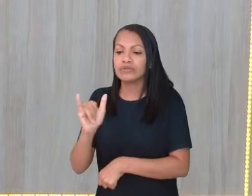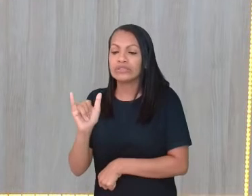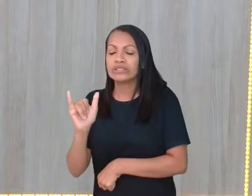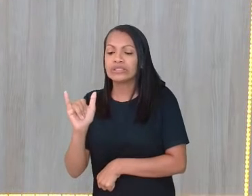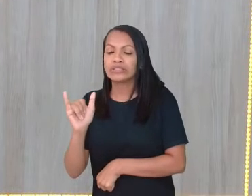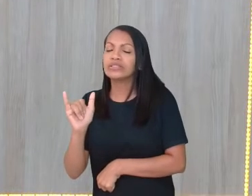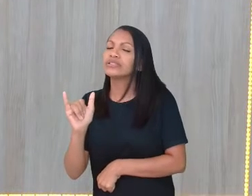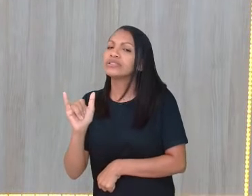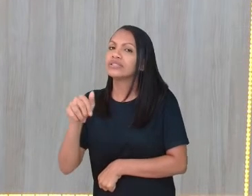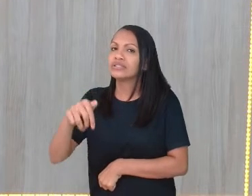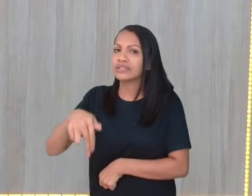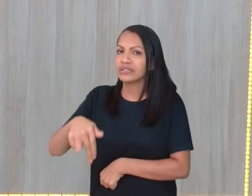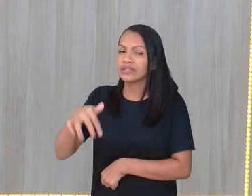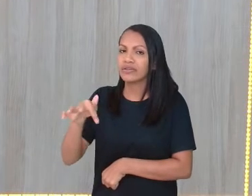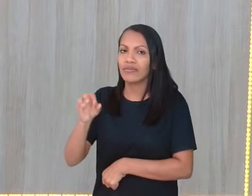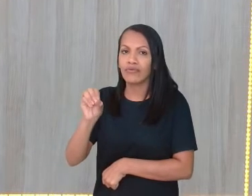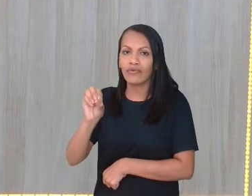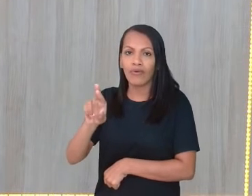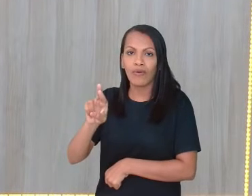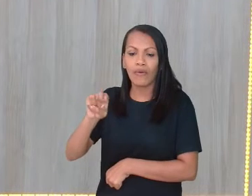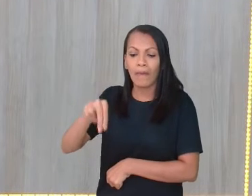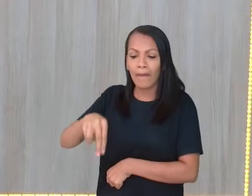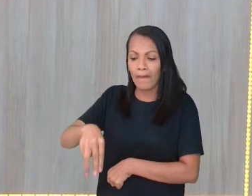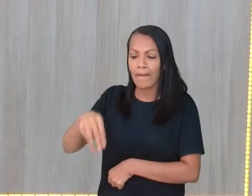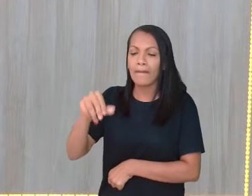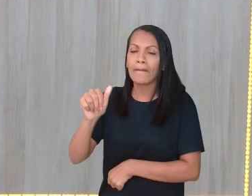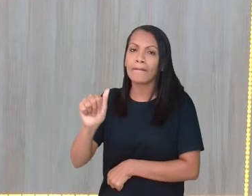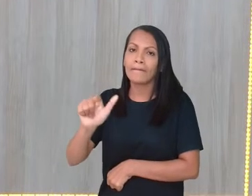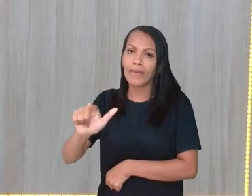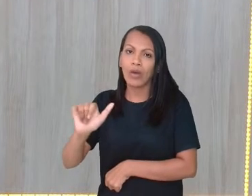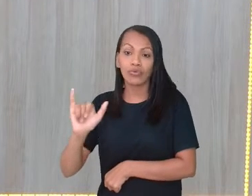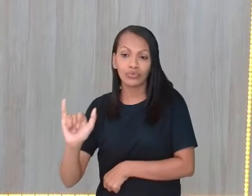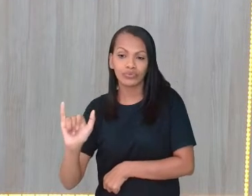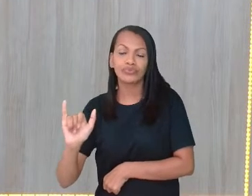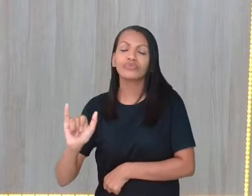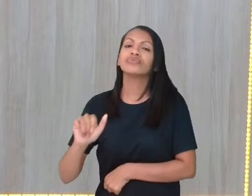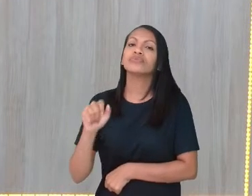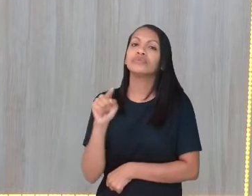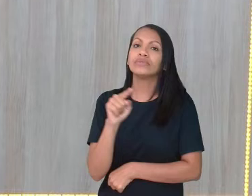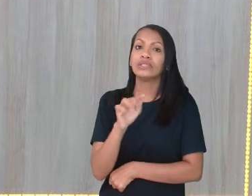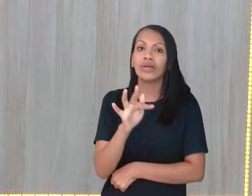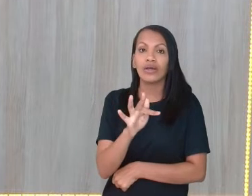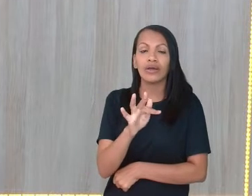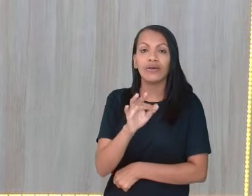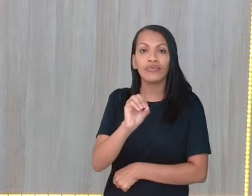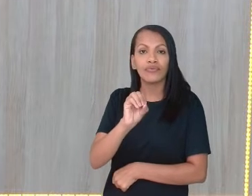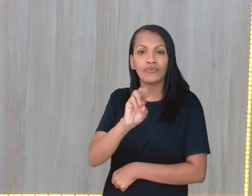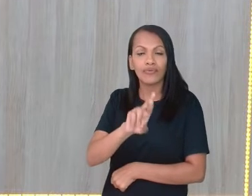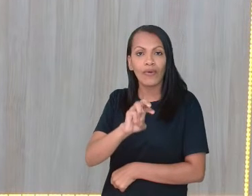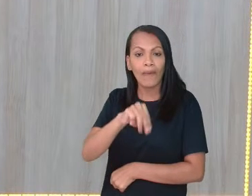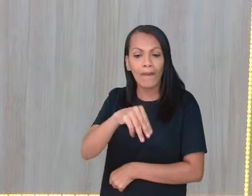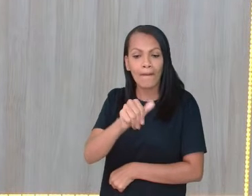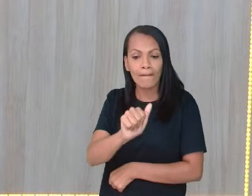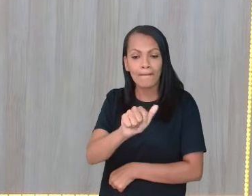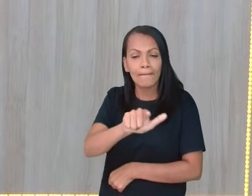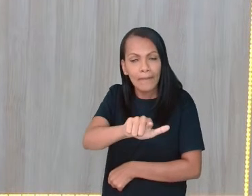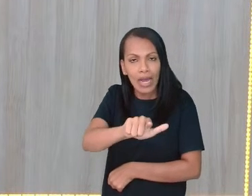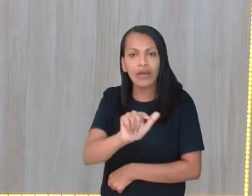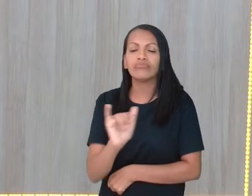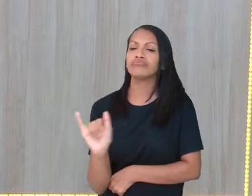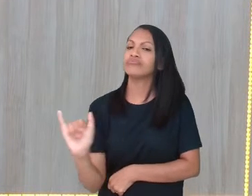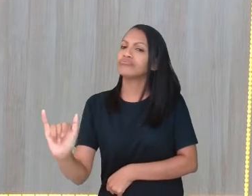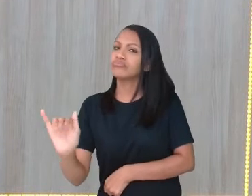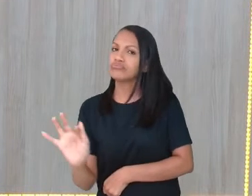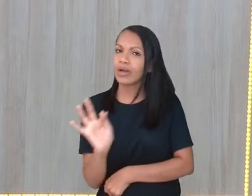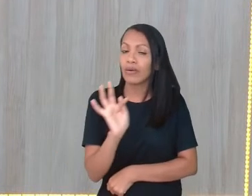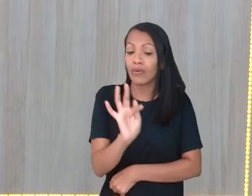eu estou falando que é dever do Estado ele fomentar práticas que possibilitem que eu chegue no campo profissional, né, quando eu falar aí